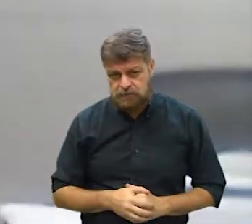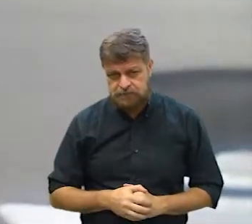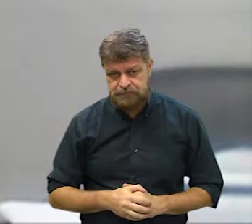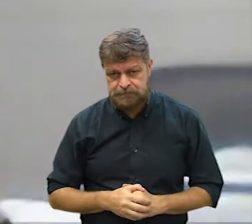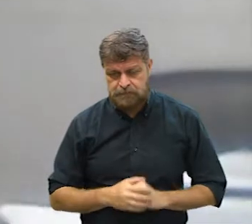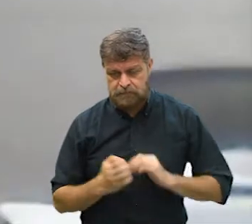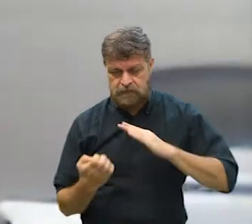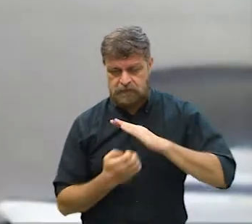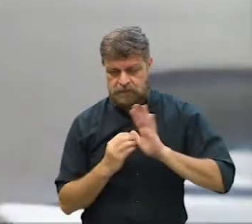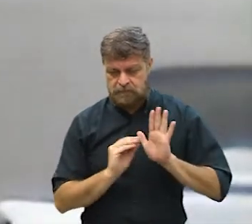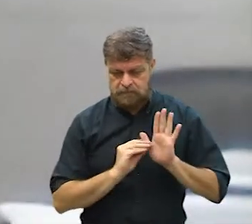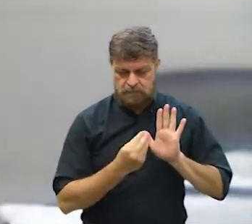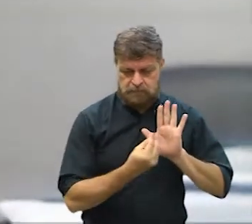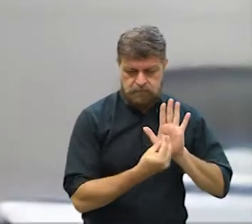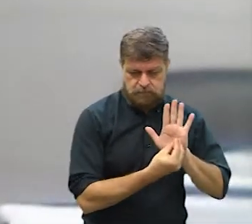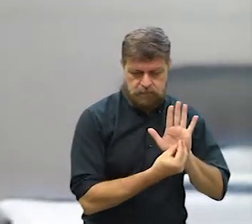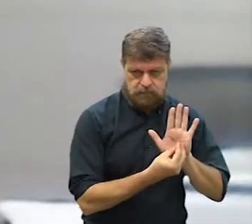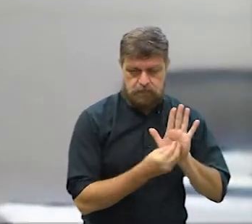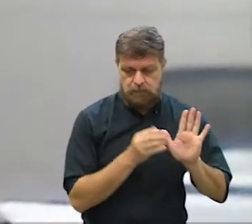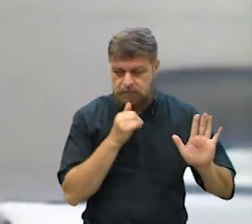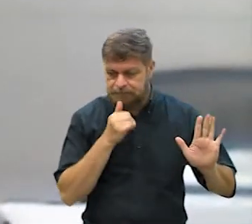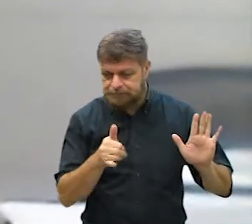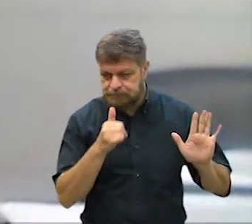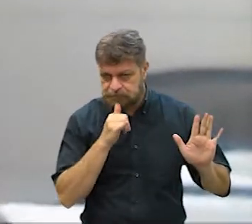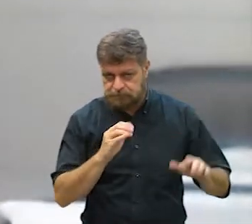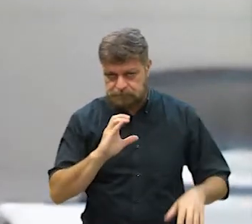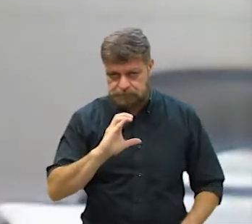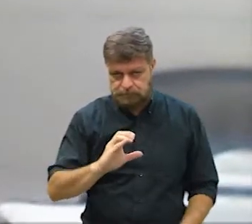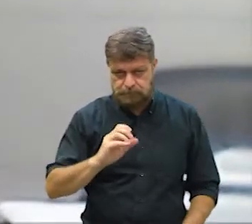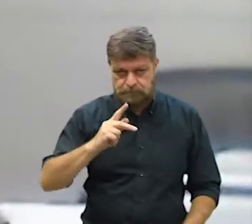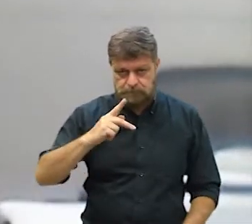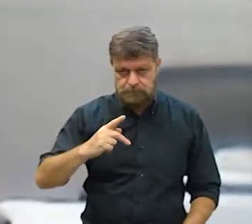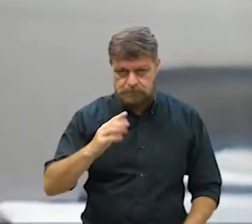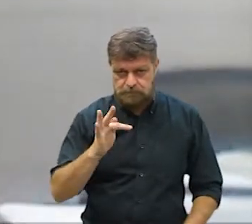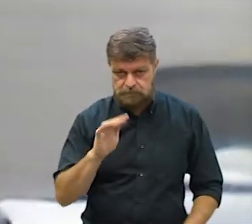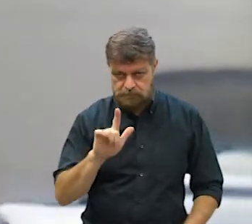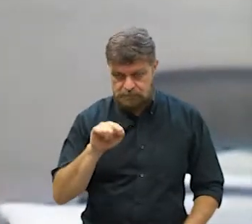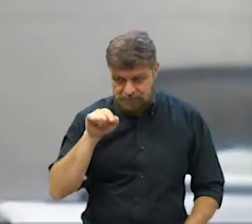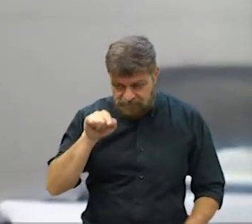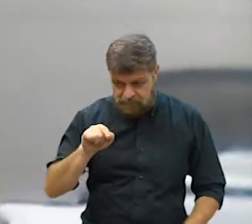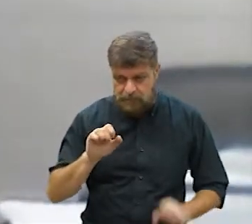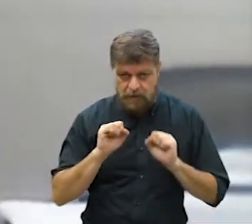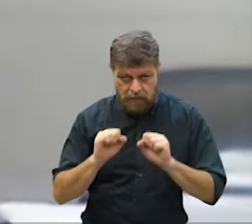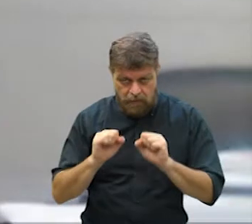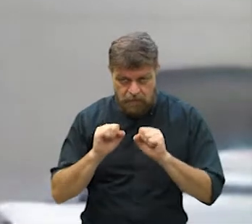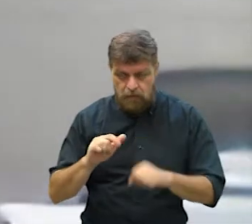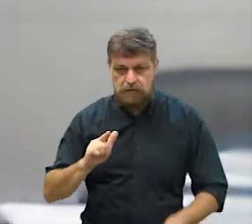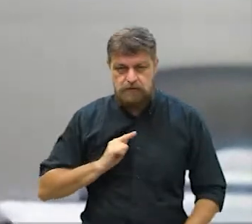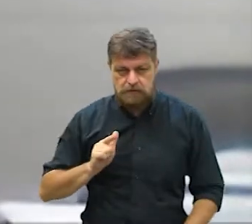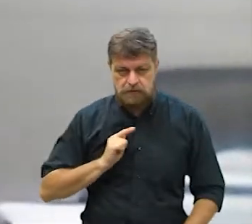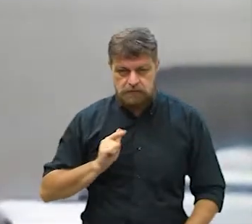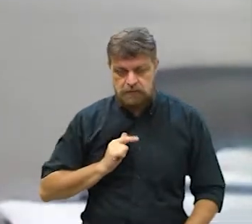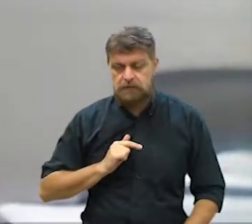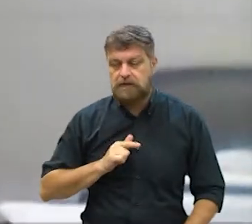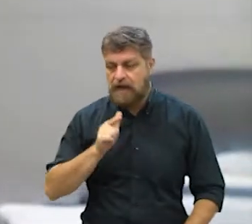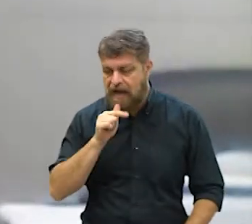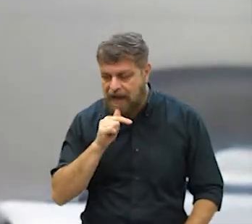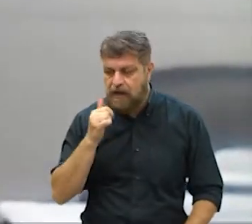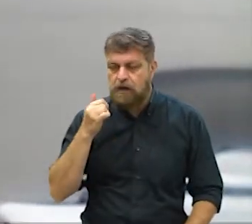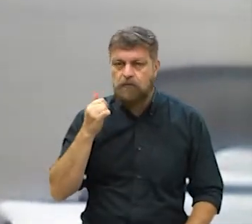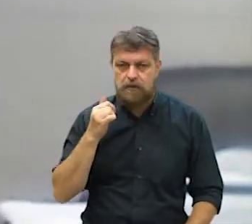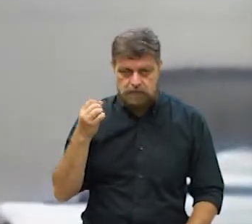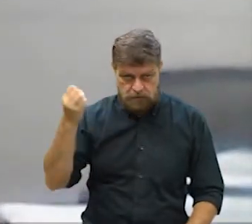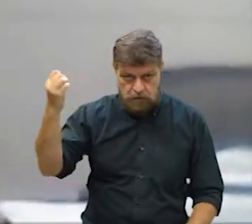a Sanasa, a CPFL estão liberadas aí para trazer esses benefícios, para trazer